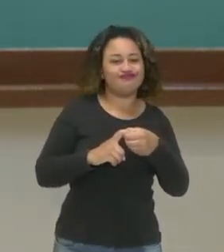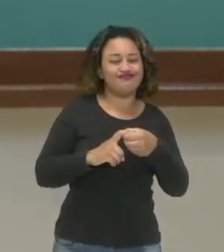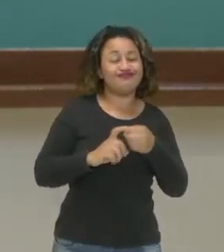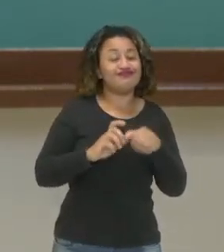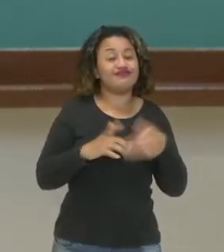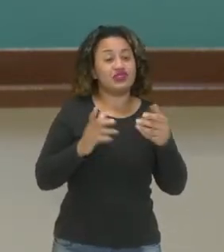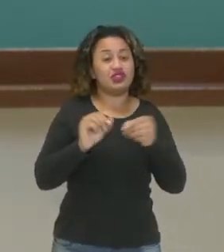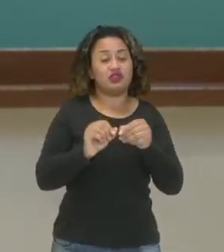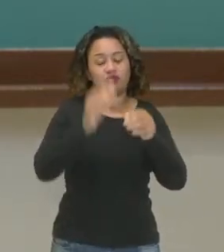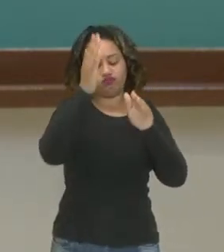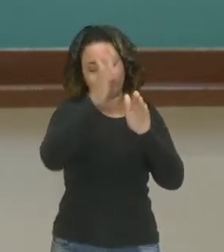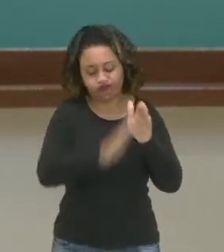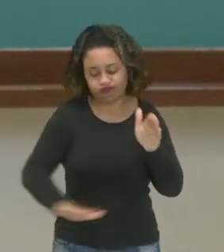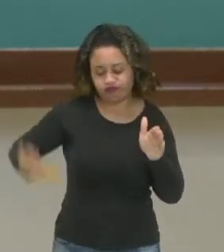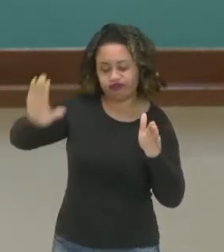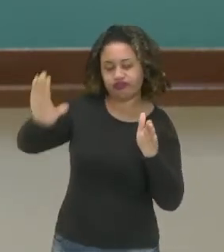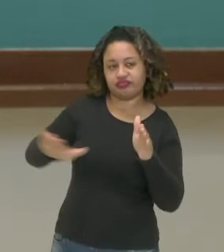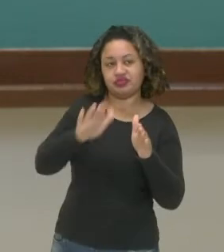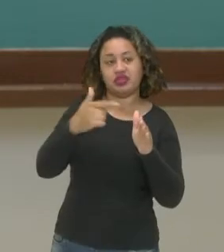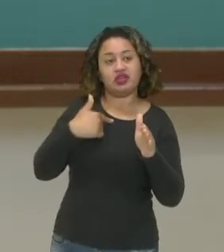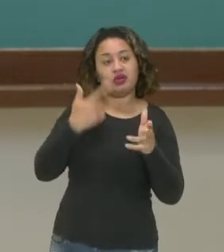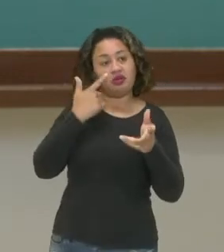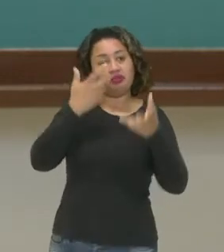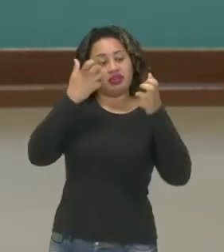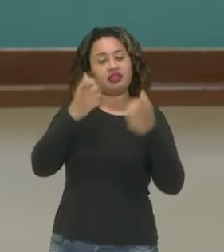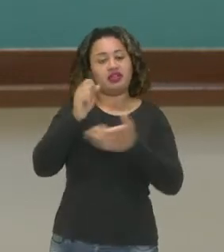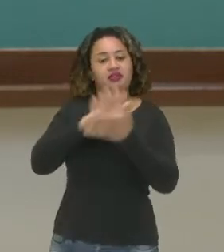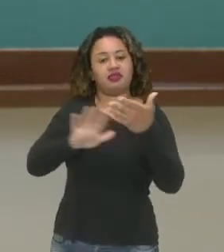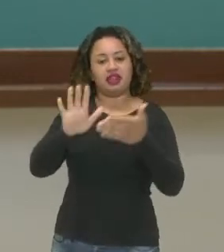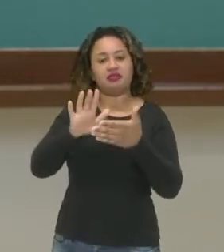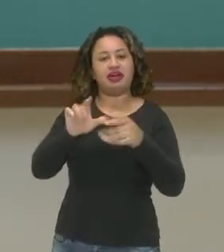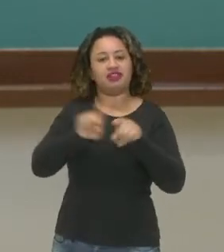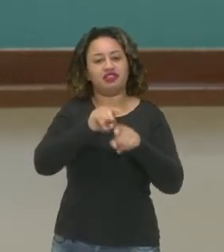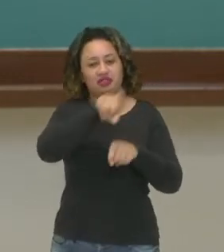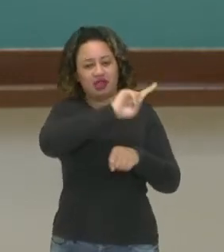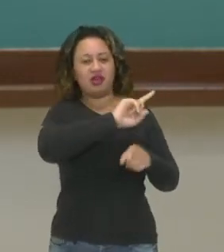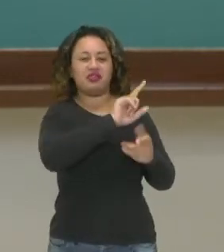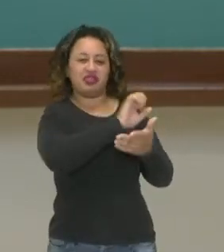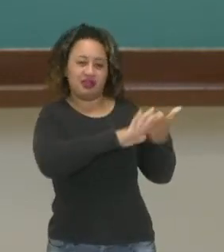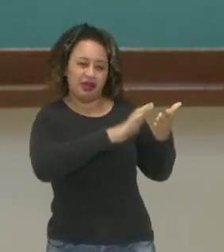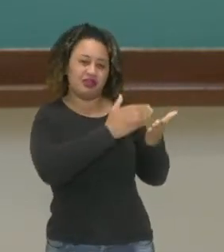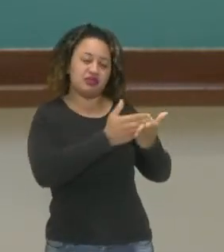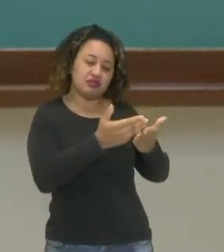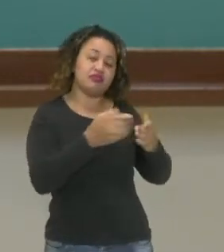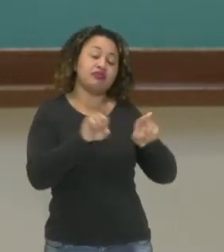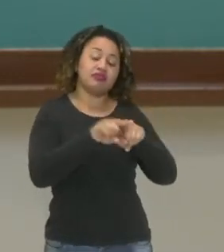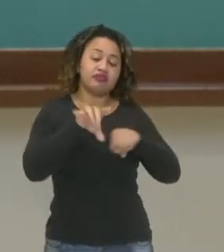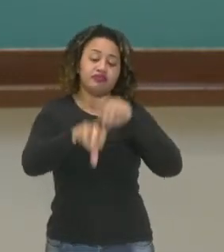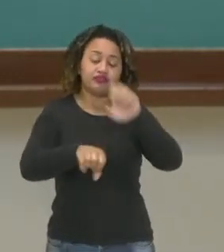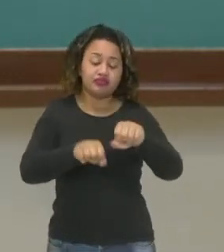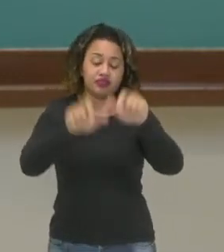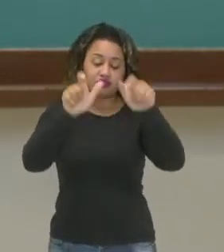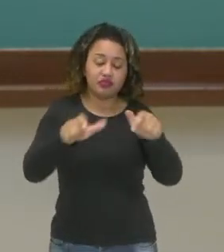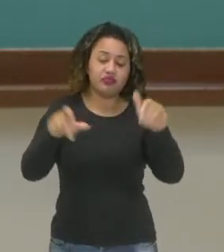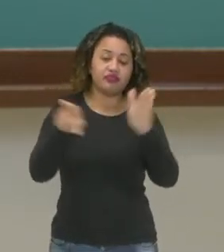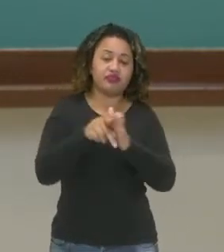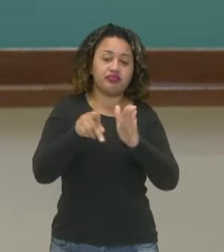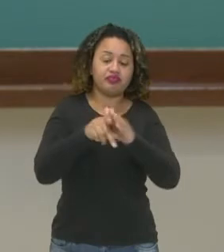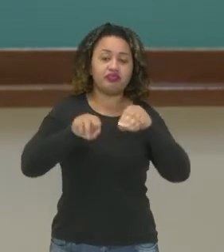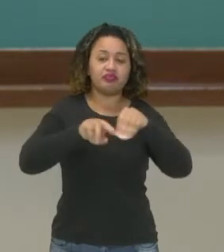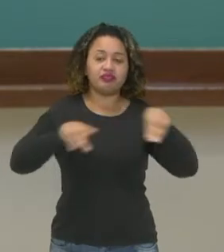aquele buracão que vocês estão vendo na imagem, vimos na imagem no início, era uma extração também de uma mineradora.